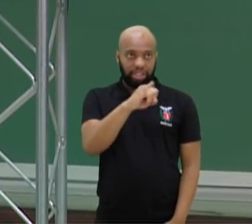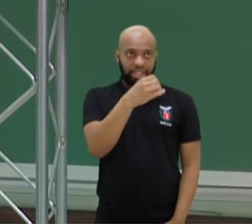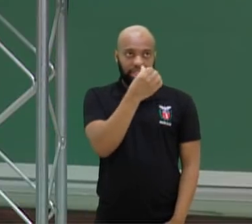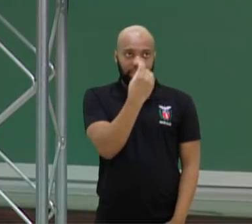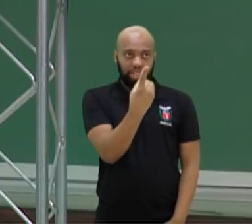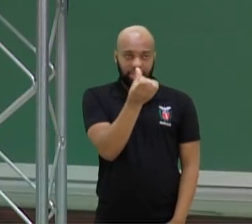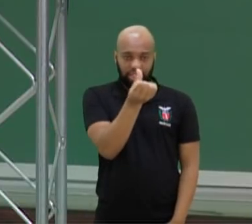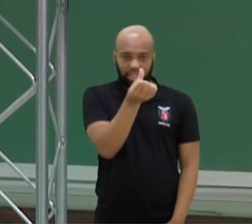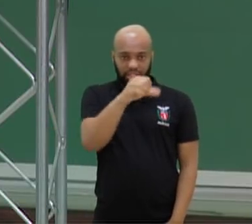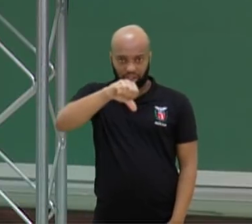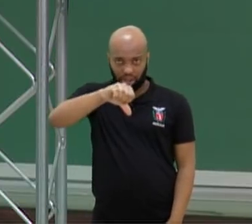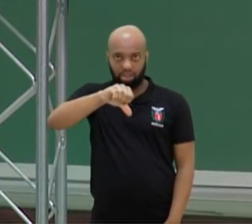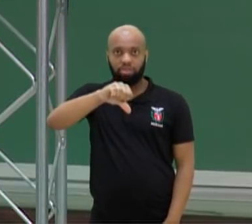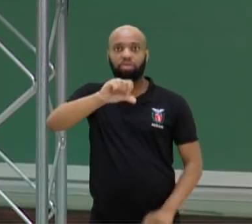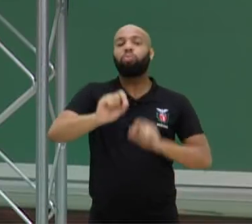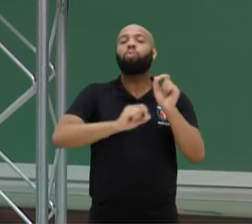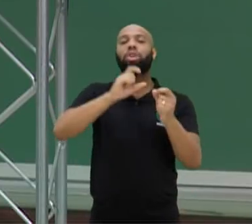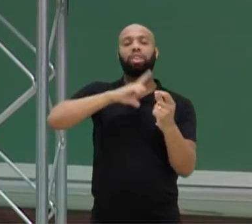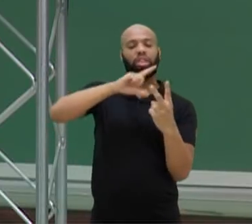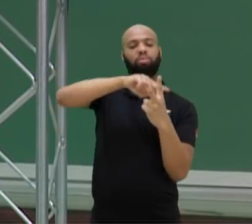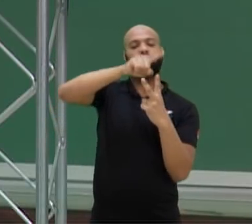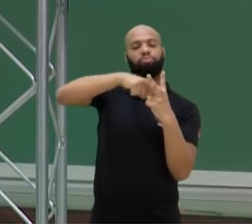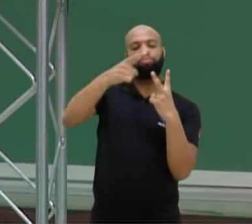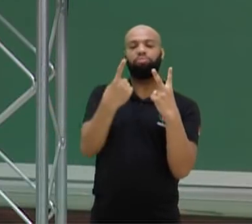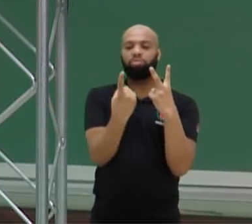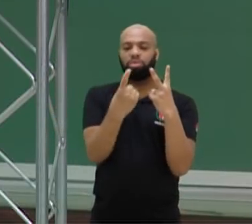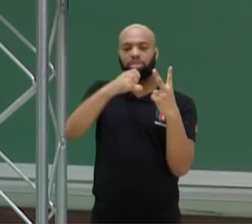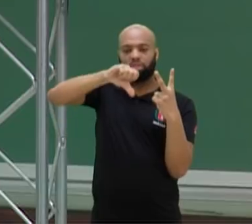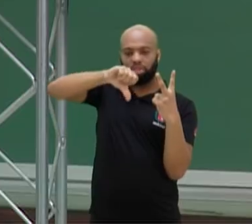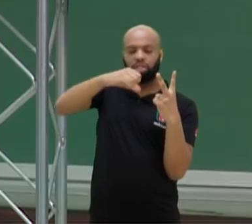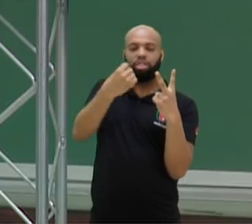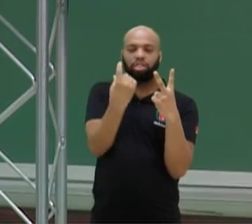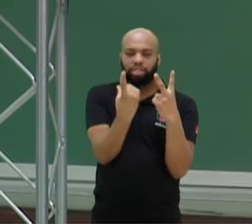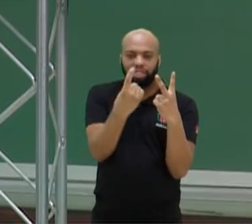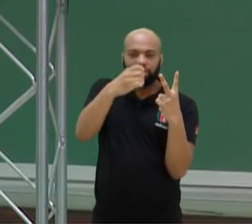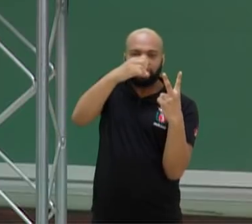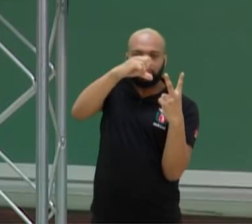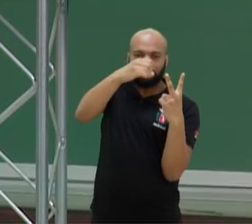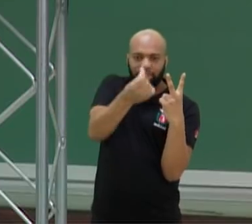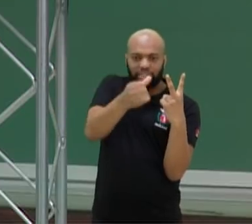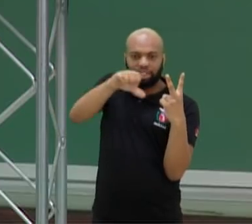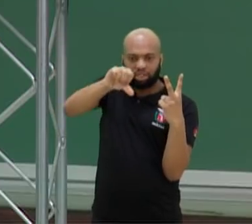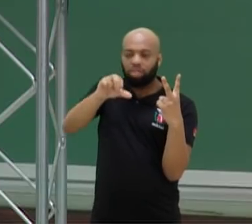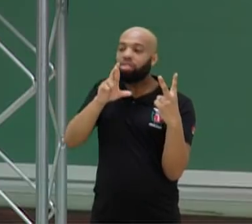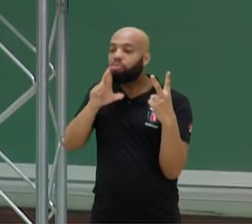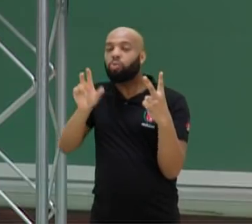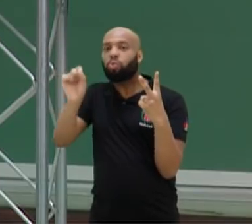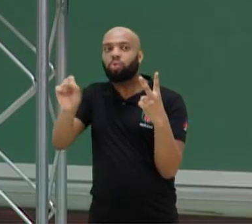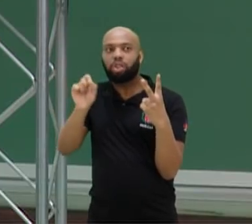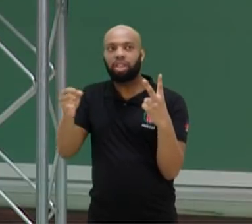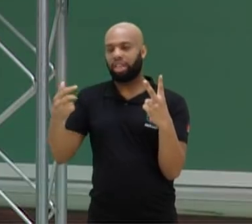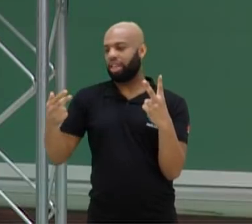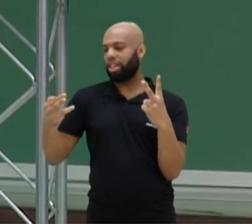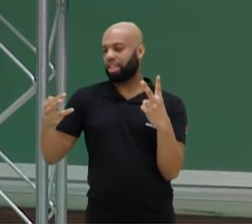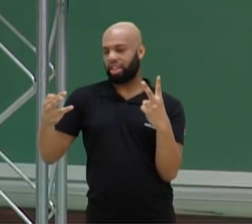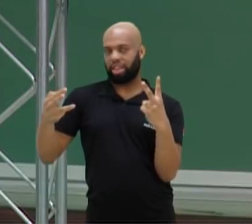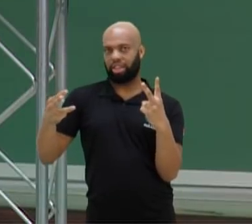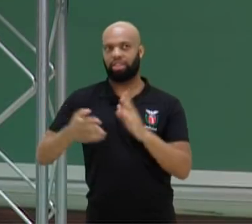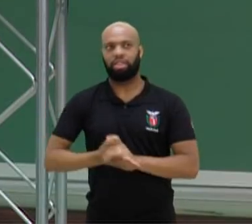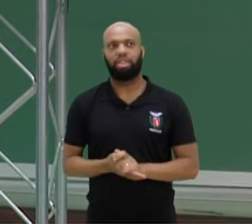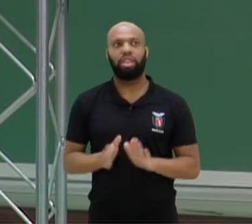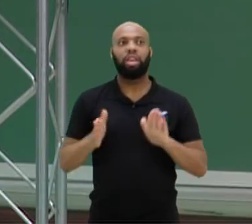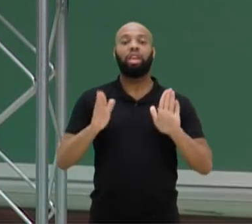raio ao quadrado, nós temos uma circunferência de raio 13. Então, aqui a fórmula me diz o seguinte: você tem uma circunferência de centro